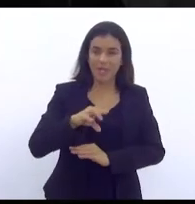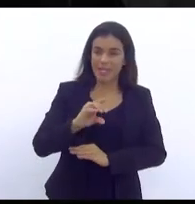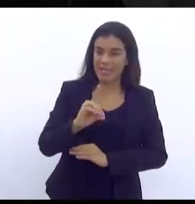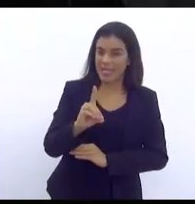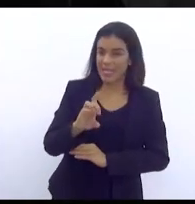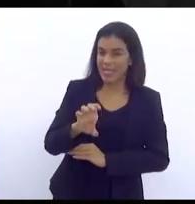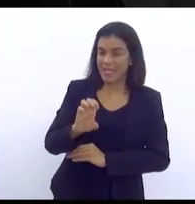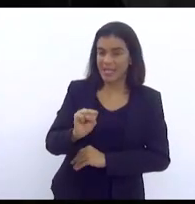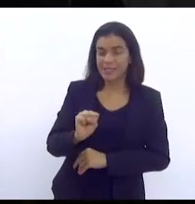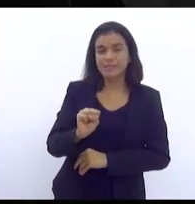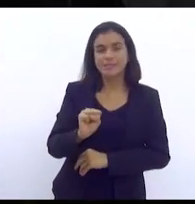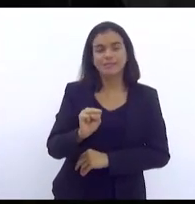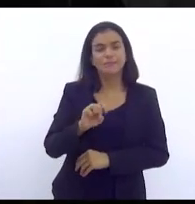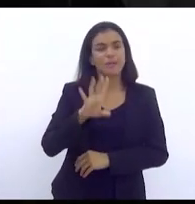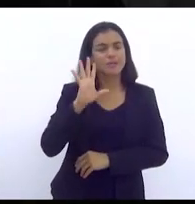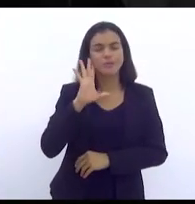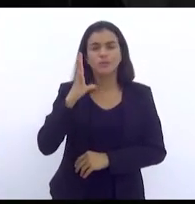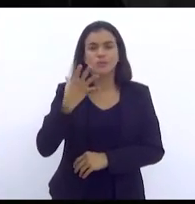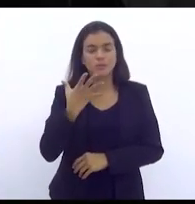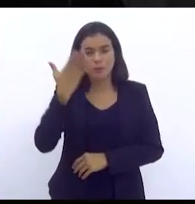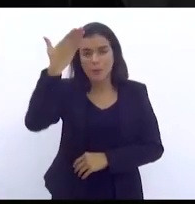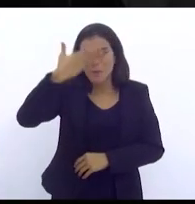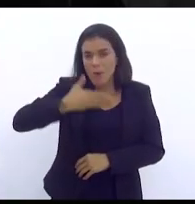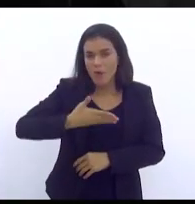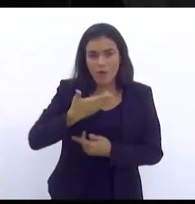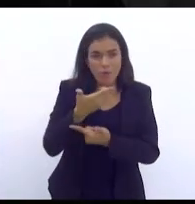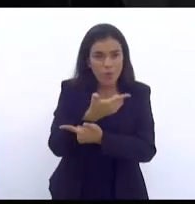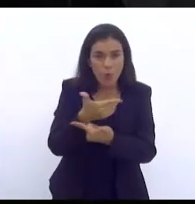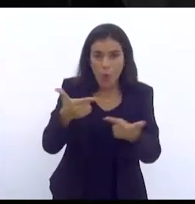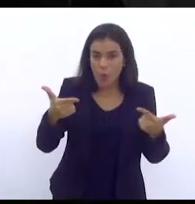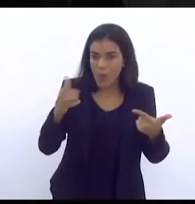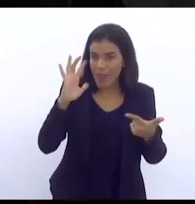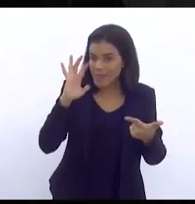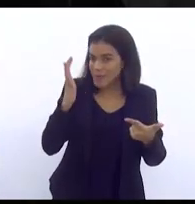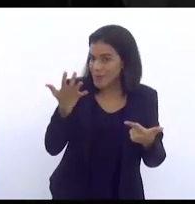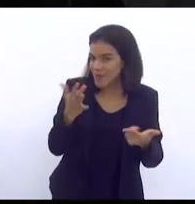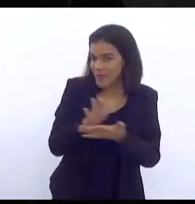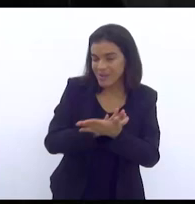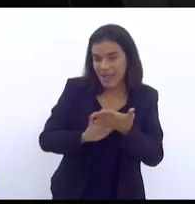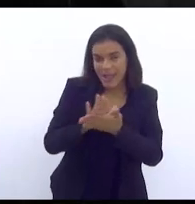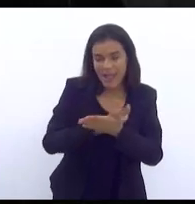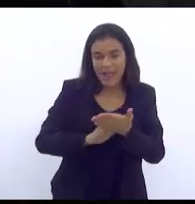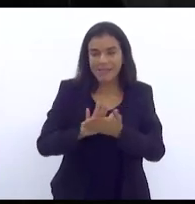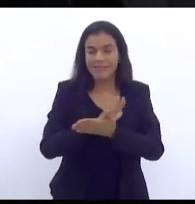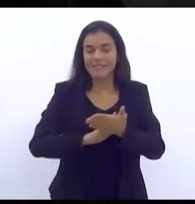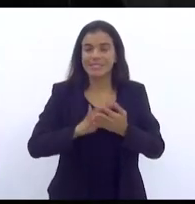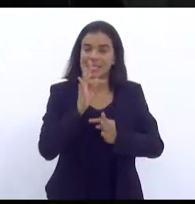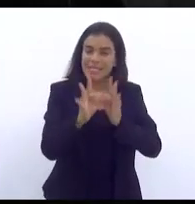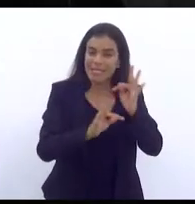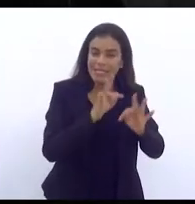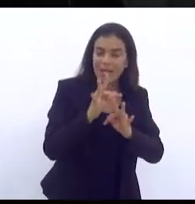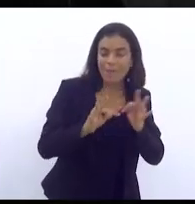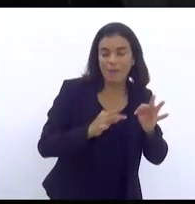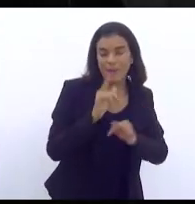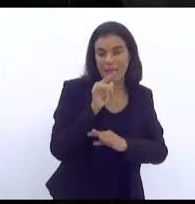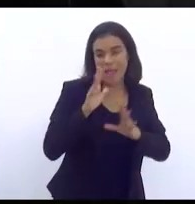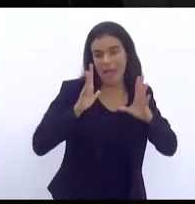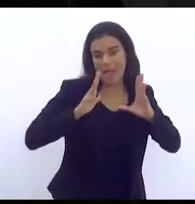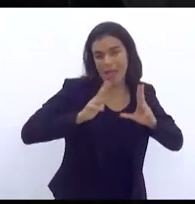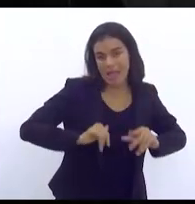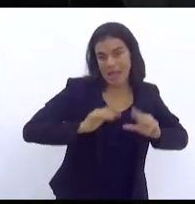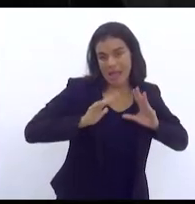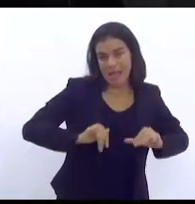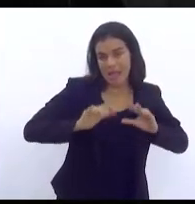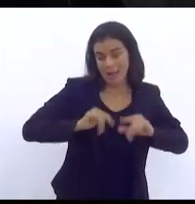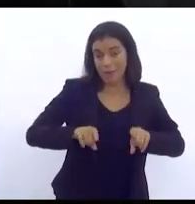destinados a soluções que comprovadamente não conseguiram resolver o problema de saneamento básico e nem atender de